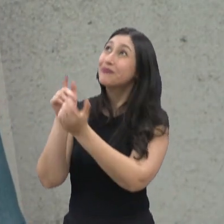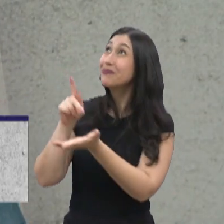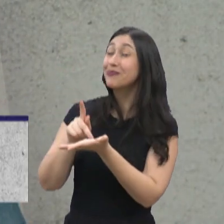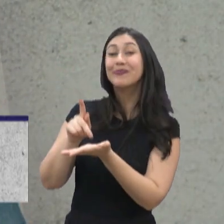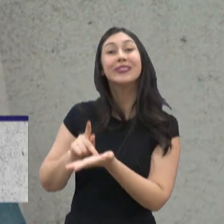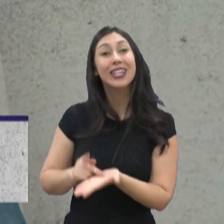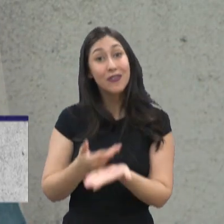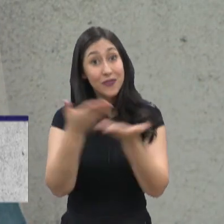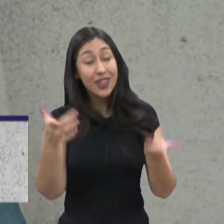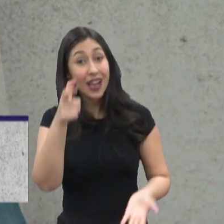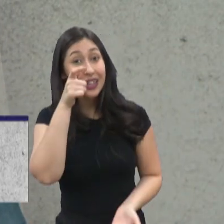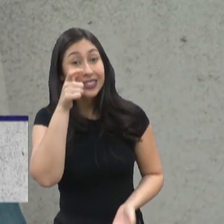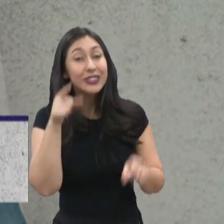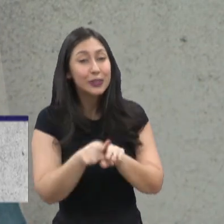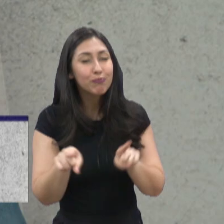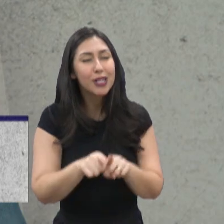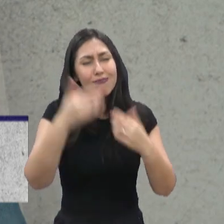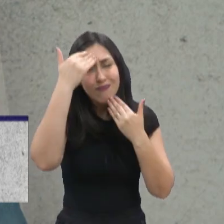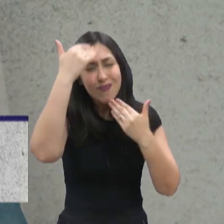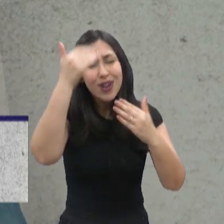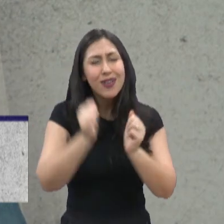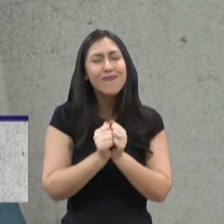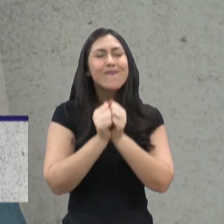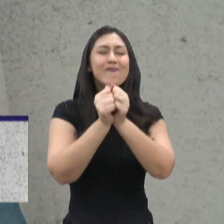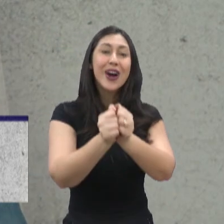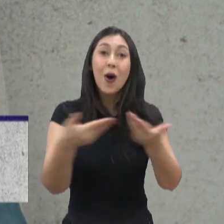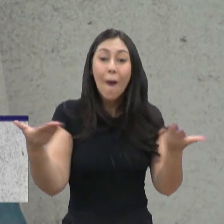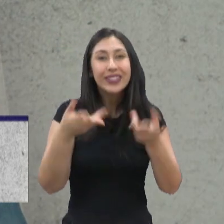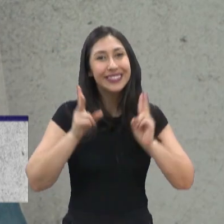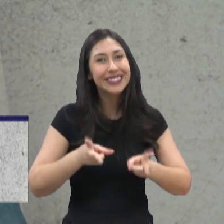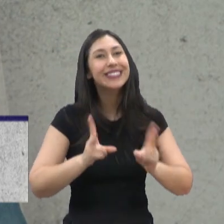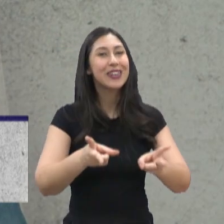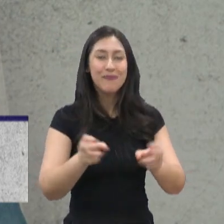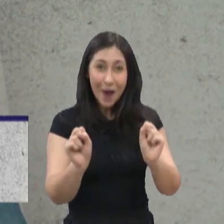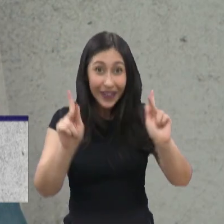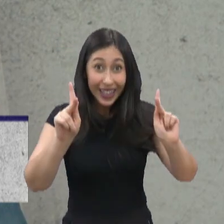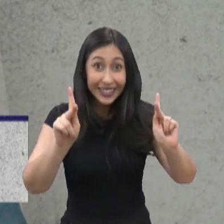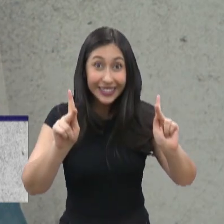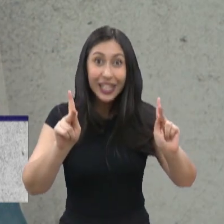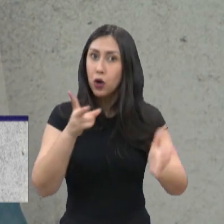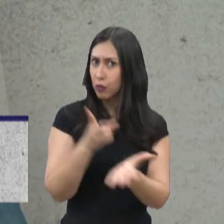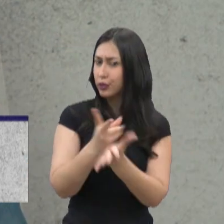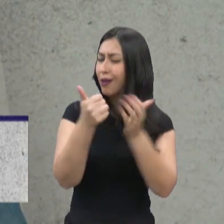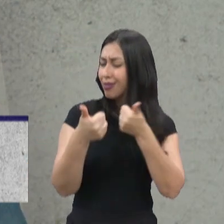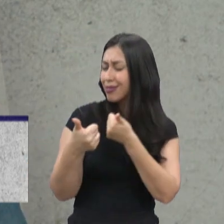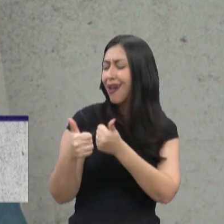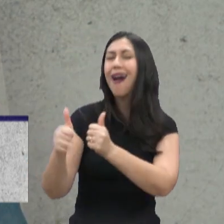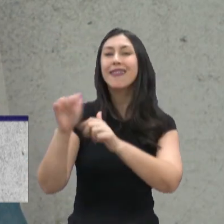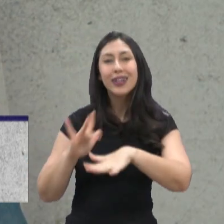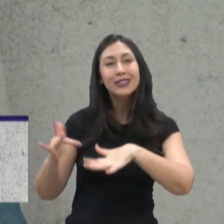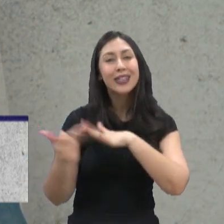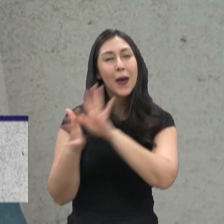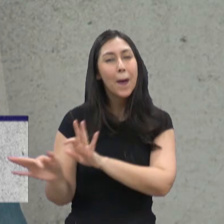que nos assiste sempre, muito obrigada pela sua companhia de hoje, sempre, como eu falei, tá? Ó, continue seguindo a gente lá nas redes sociais, acompanhando